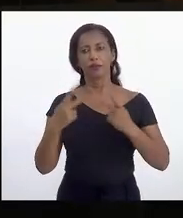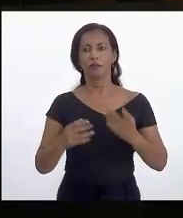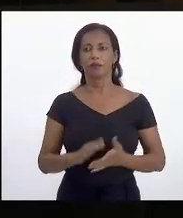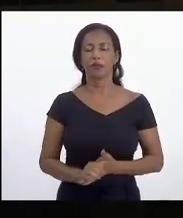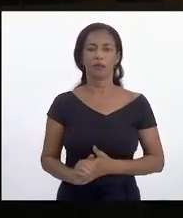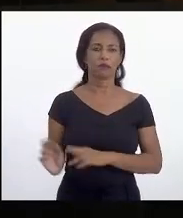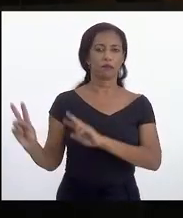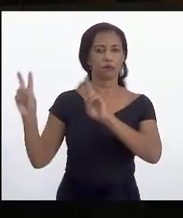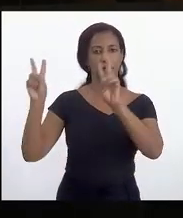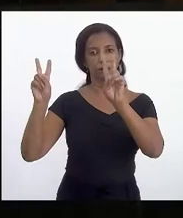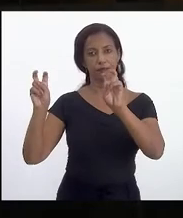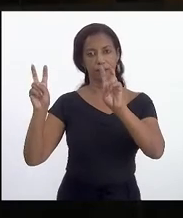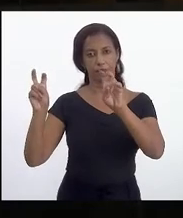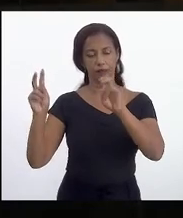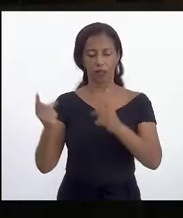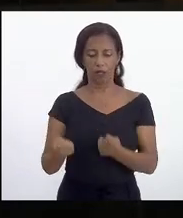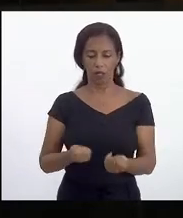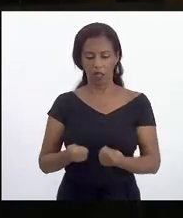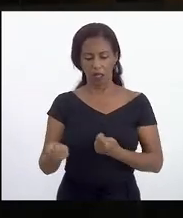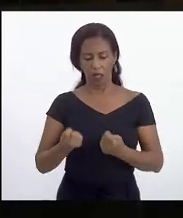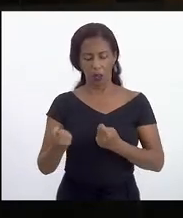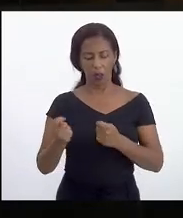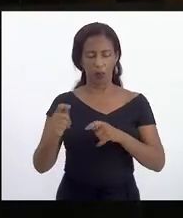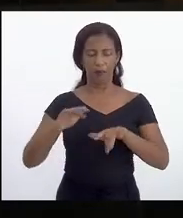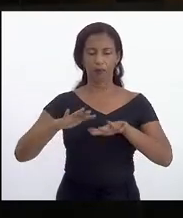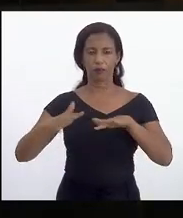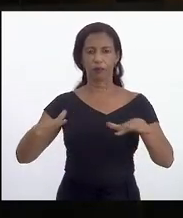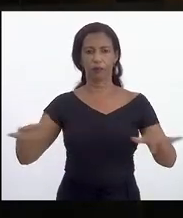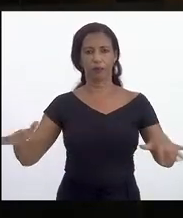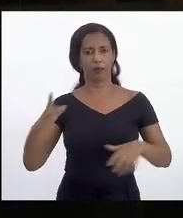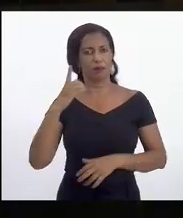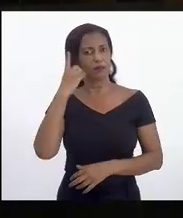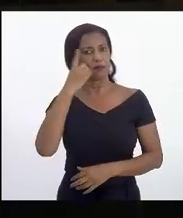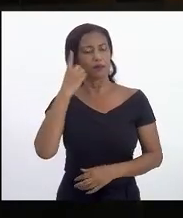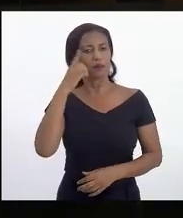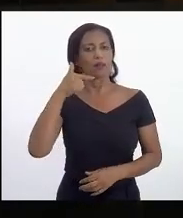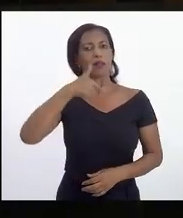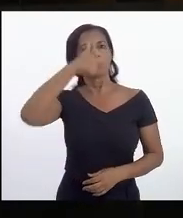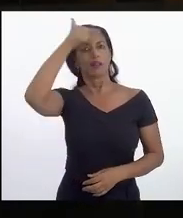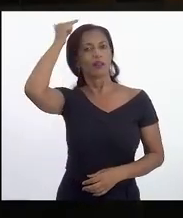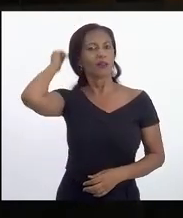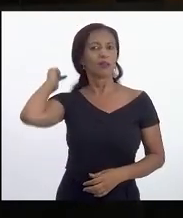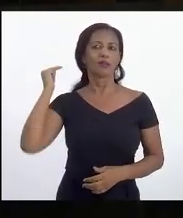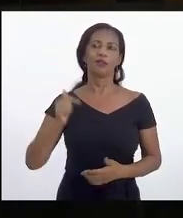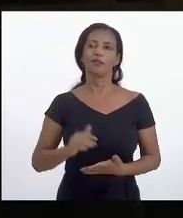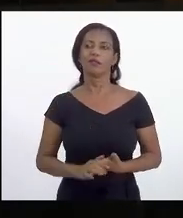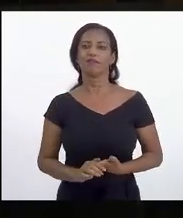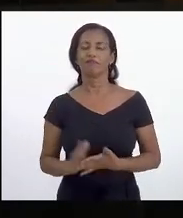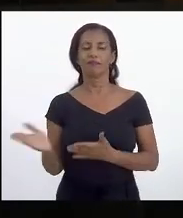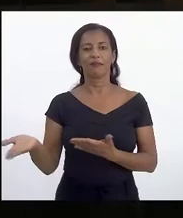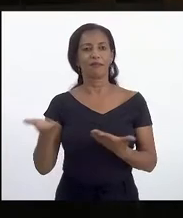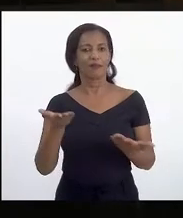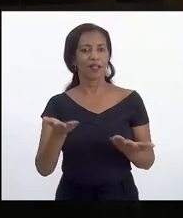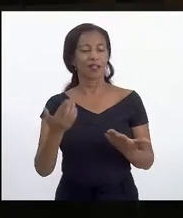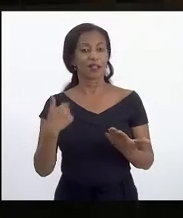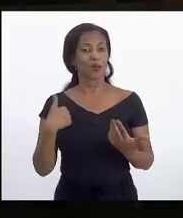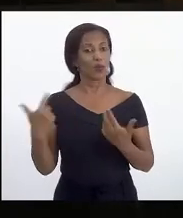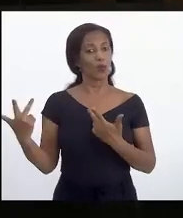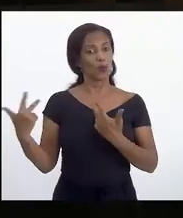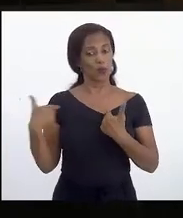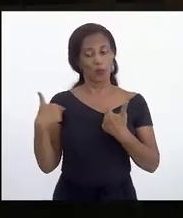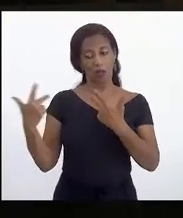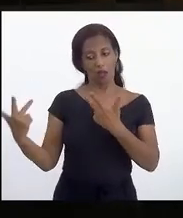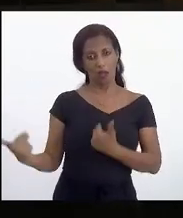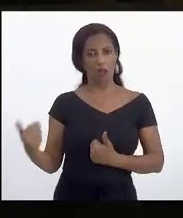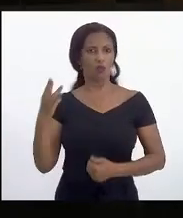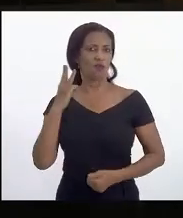sobre a economia do mar Deputado Luiz Paulo assim como eu e o